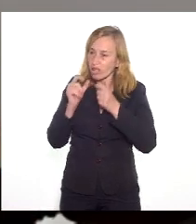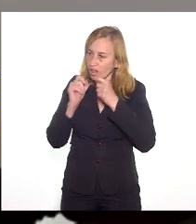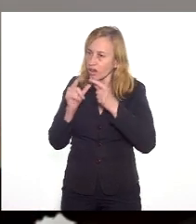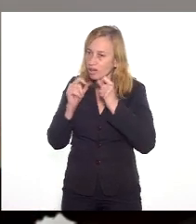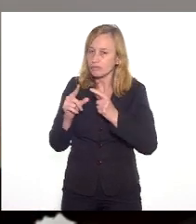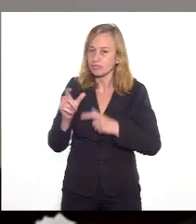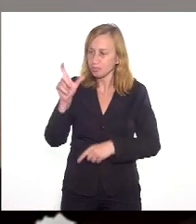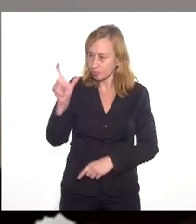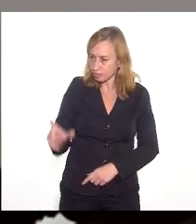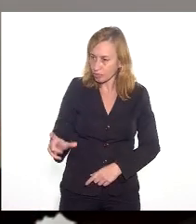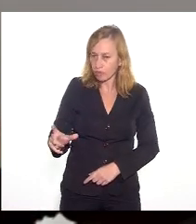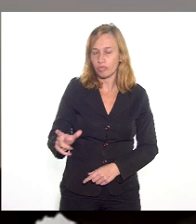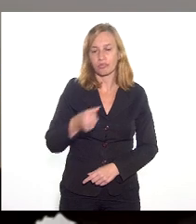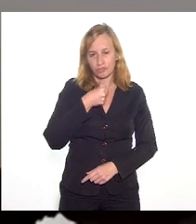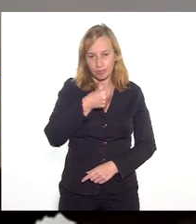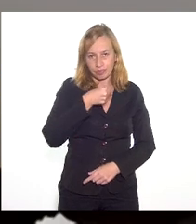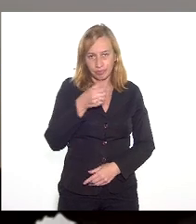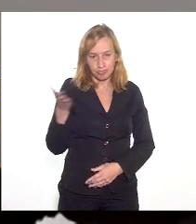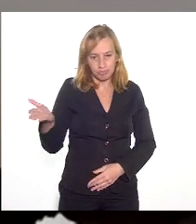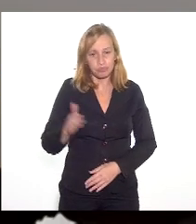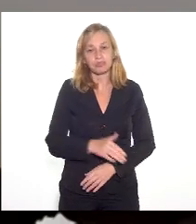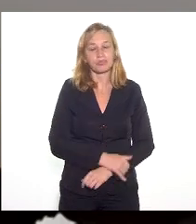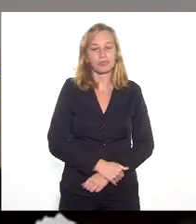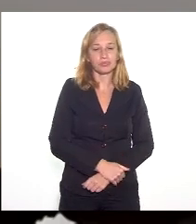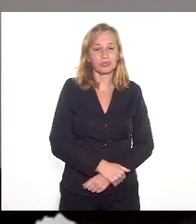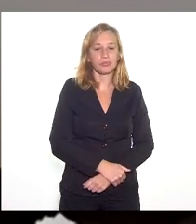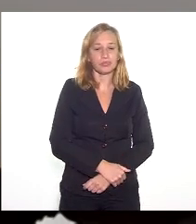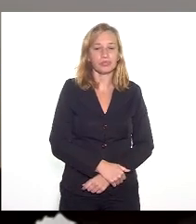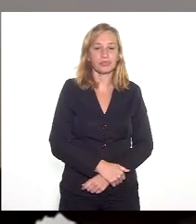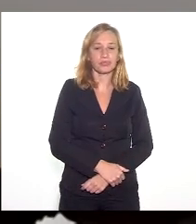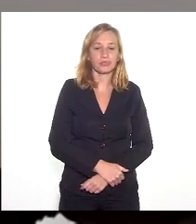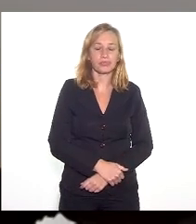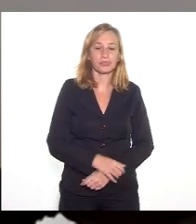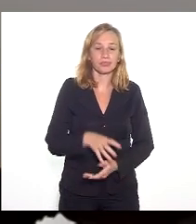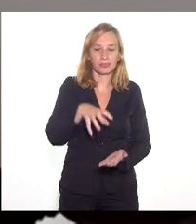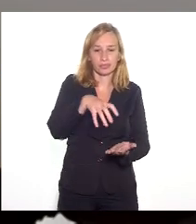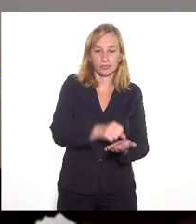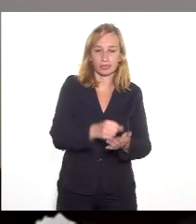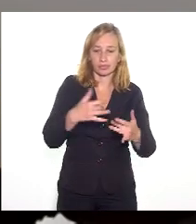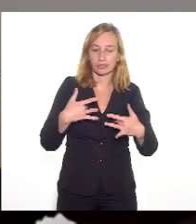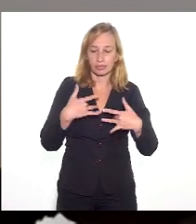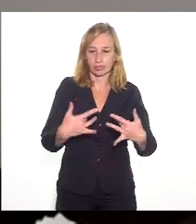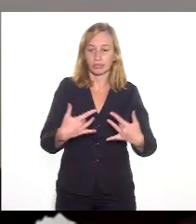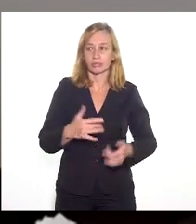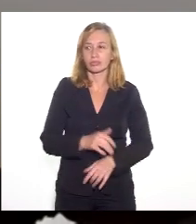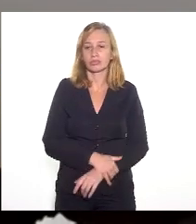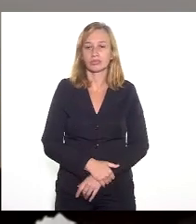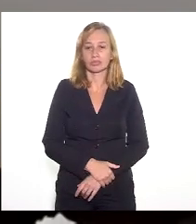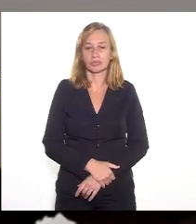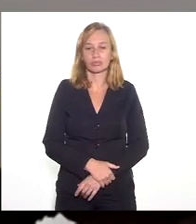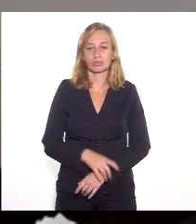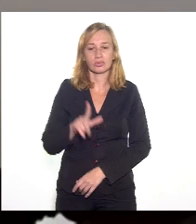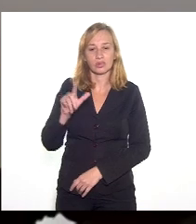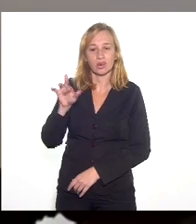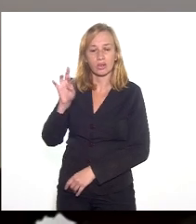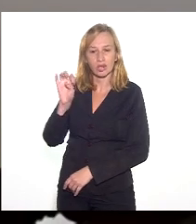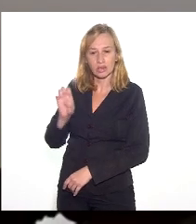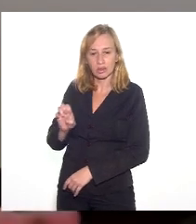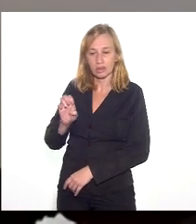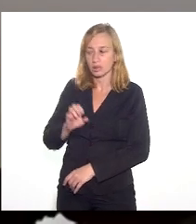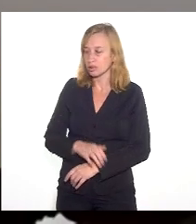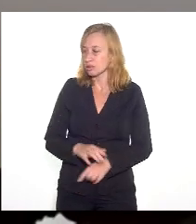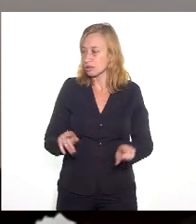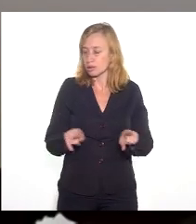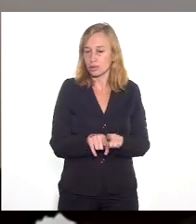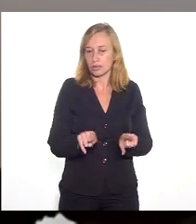de constrangimento à jornalista. Eu quero, portanto, fazer esse registro de solidariedade à Laurene Santos e, ao